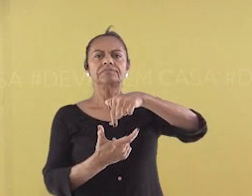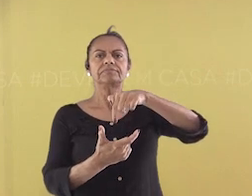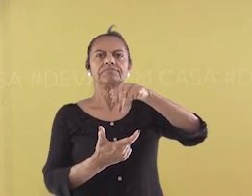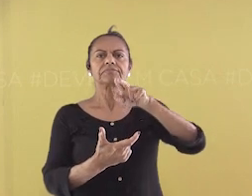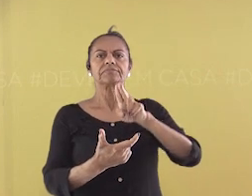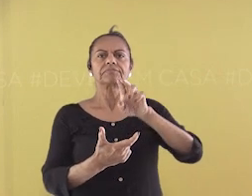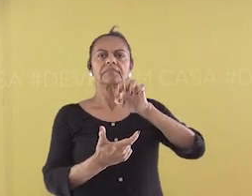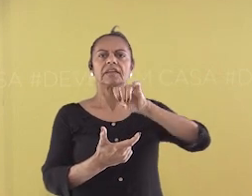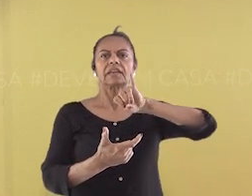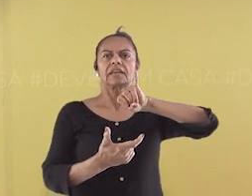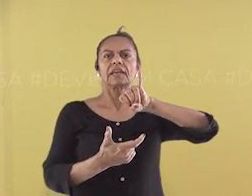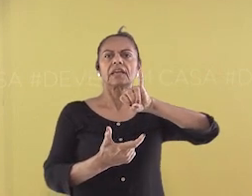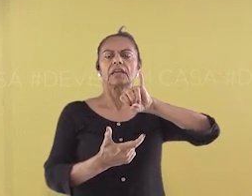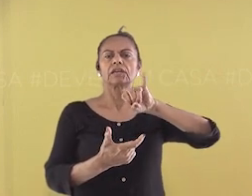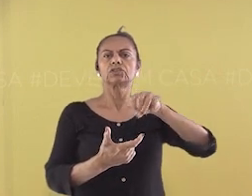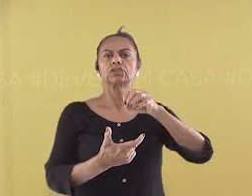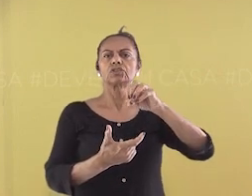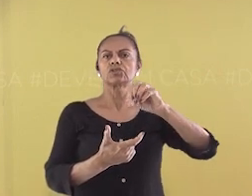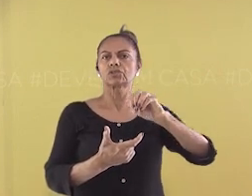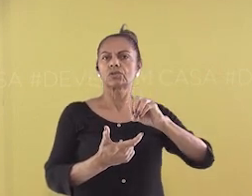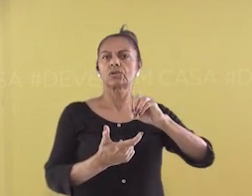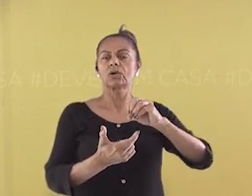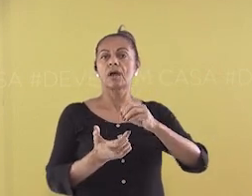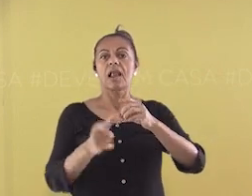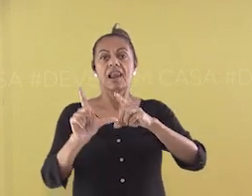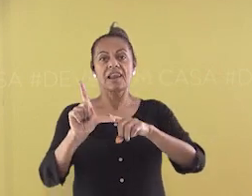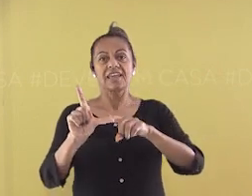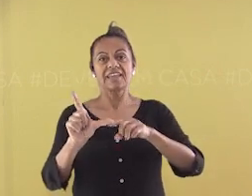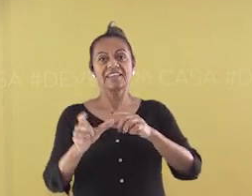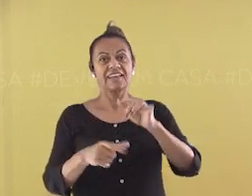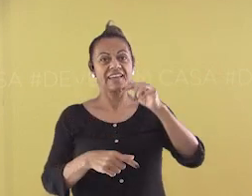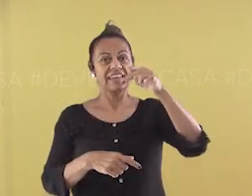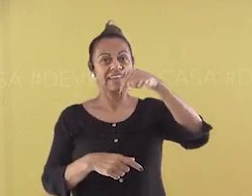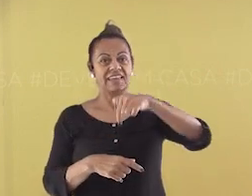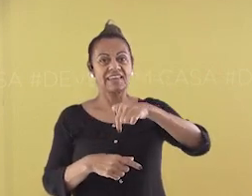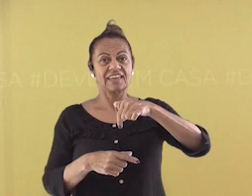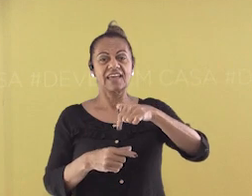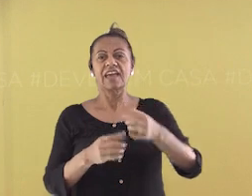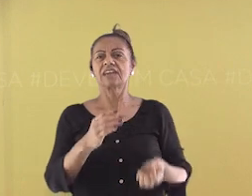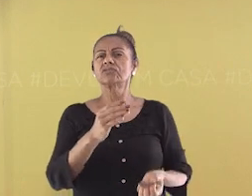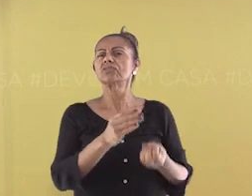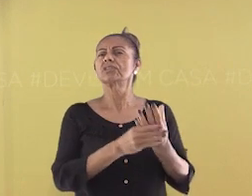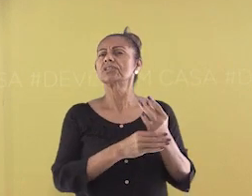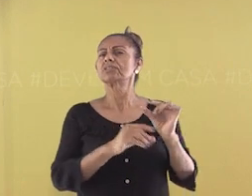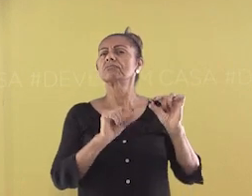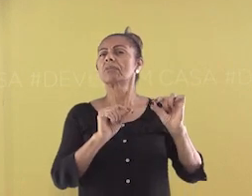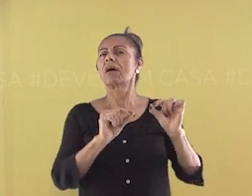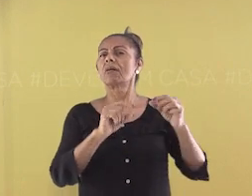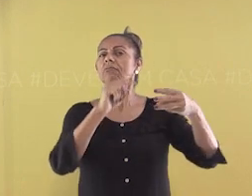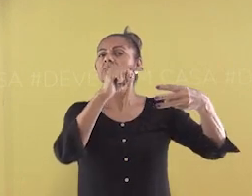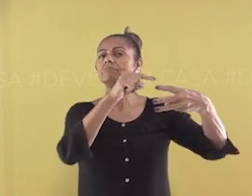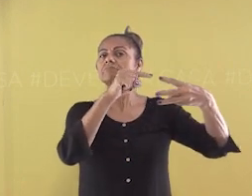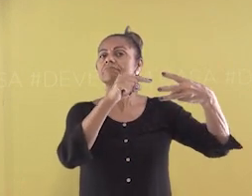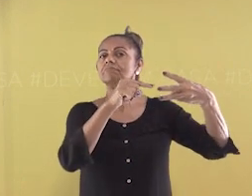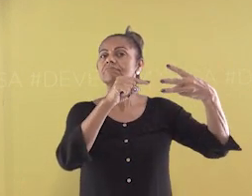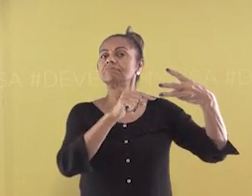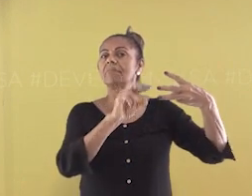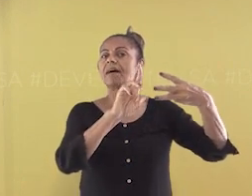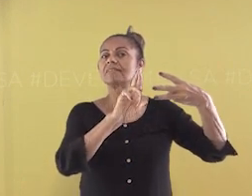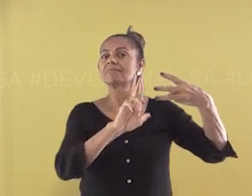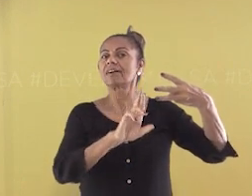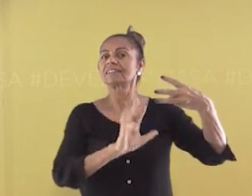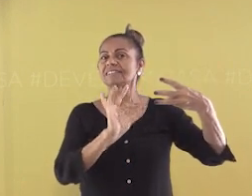origem animal, vegetal ou mineral? O tomate, ele se inicia com qual